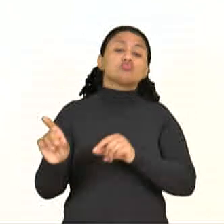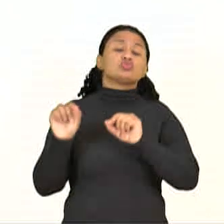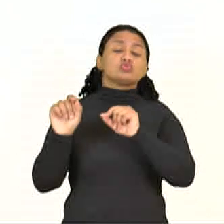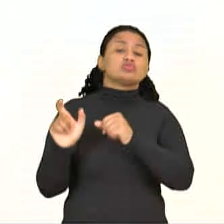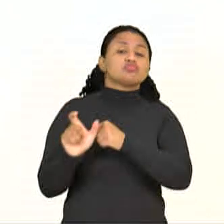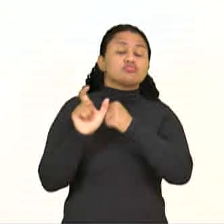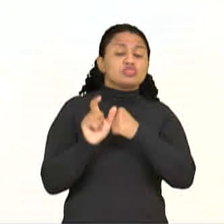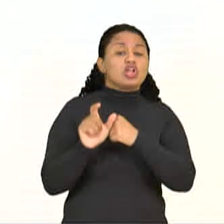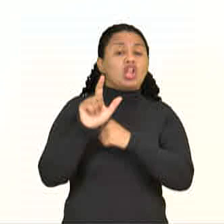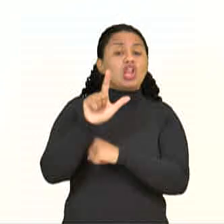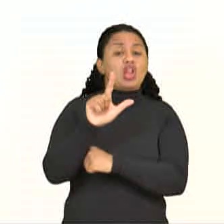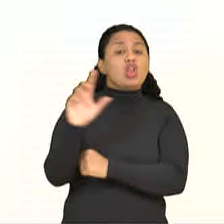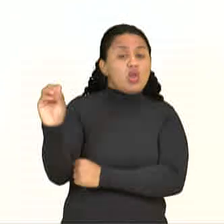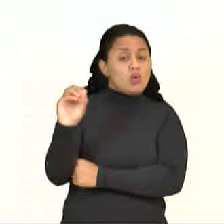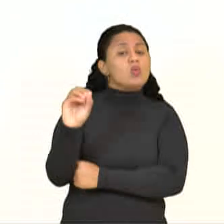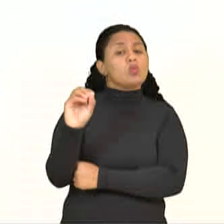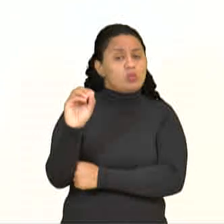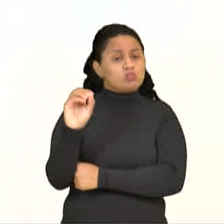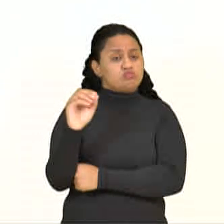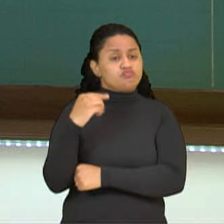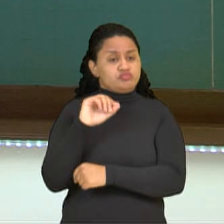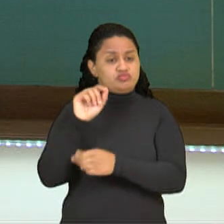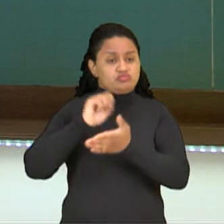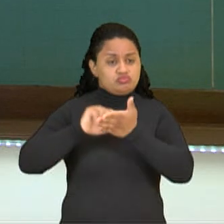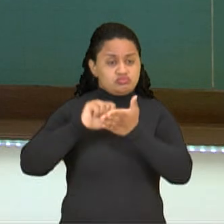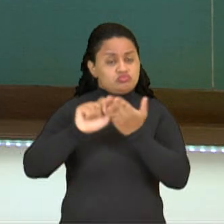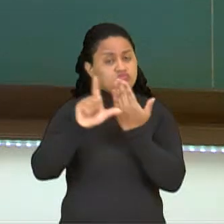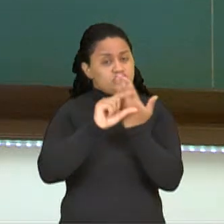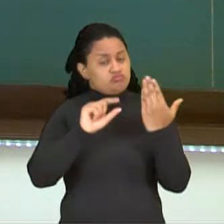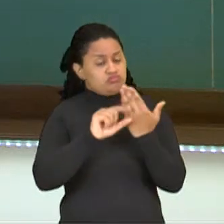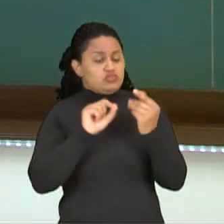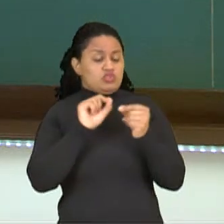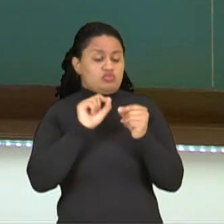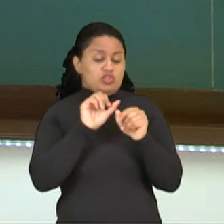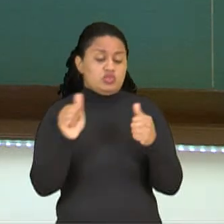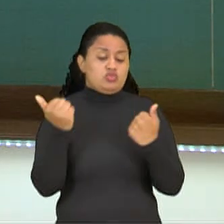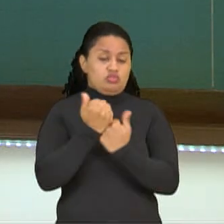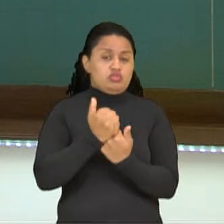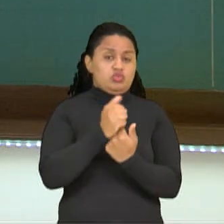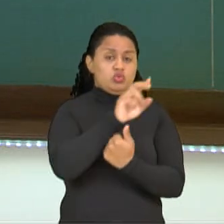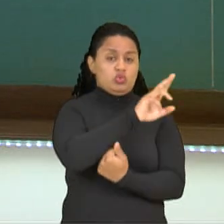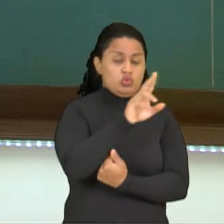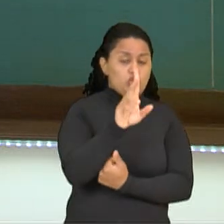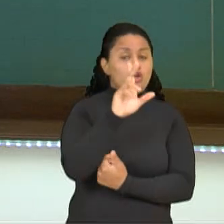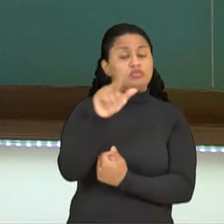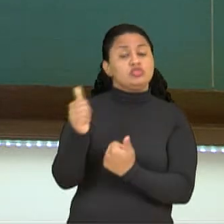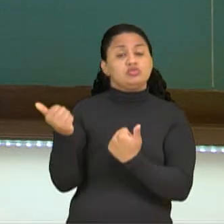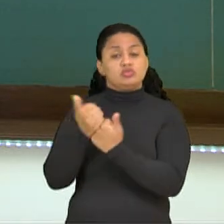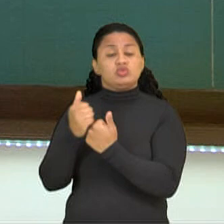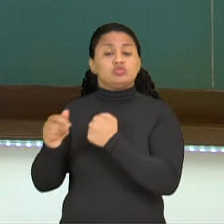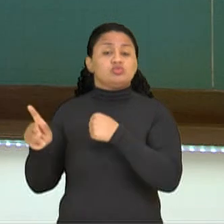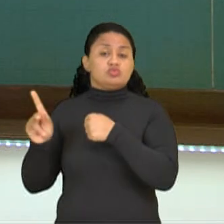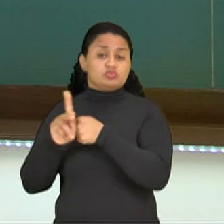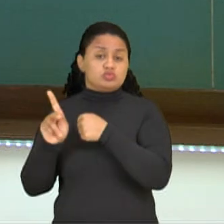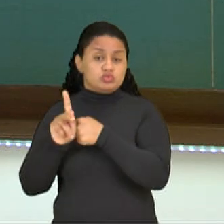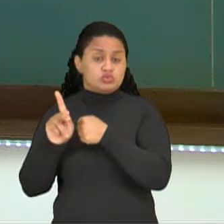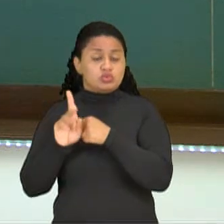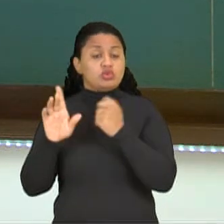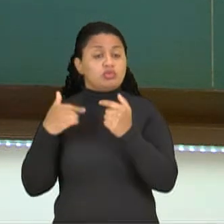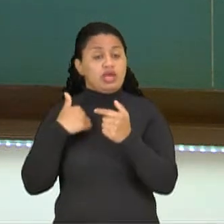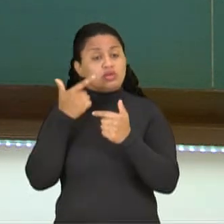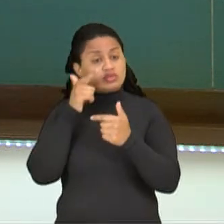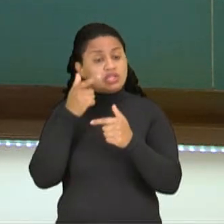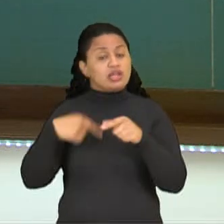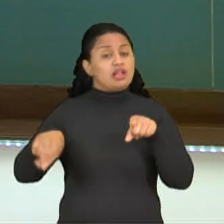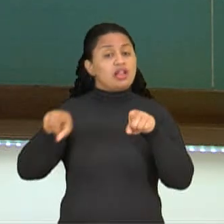narrador, neste caso o resenhista, faz é substituir o substantivo nome por um pronome, né? E assim